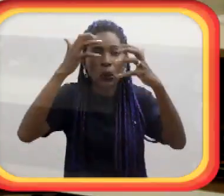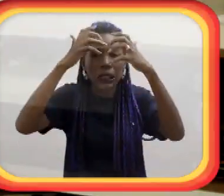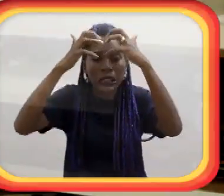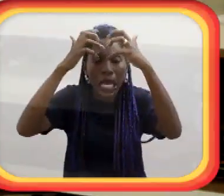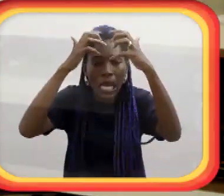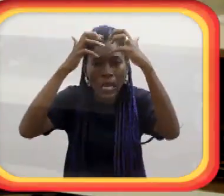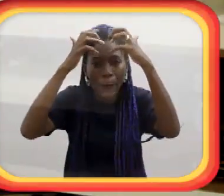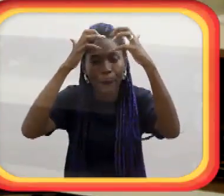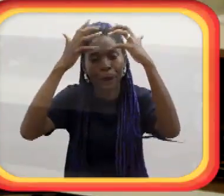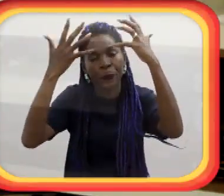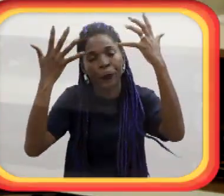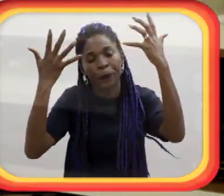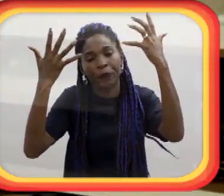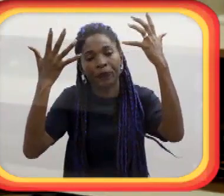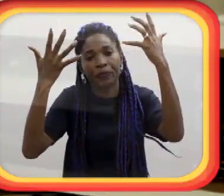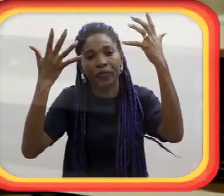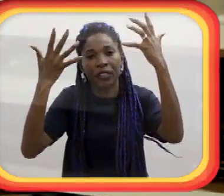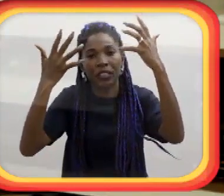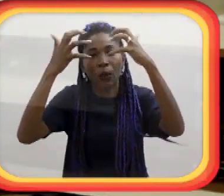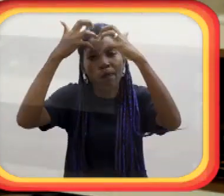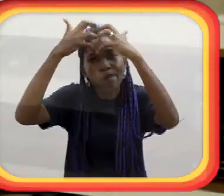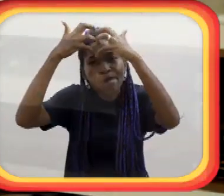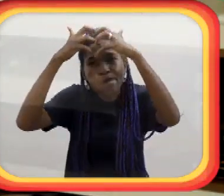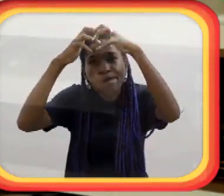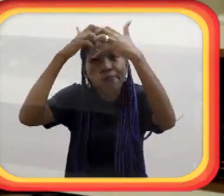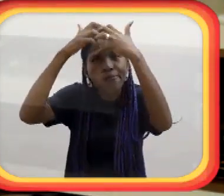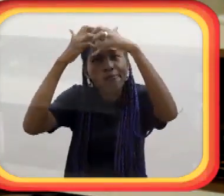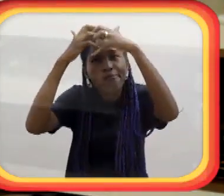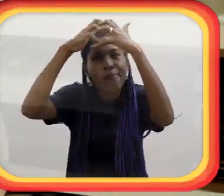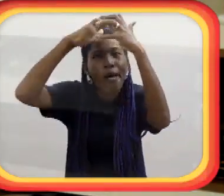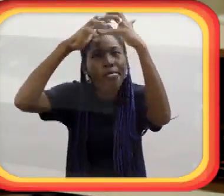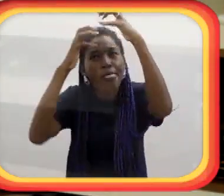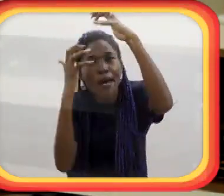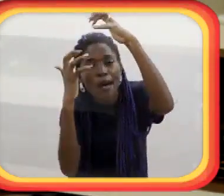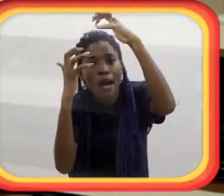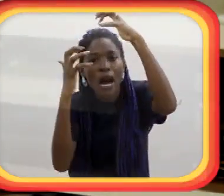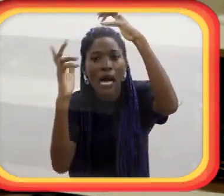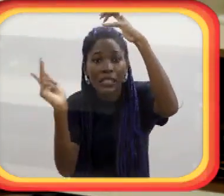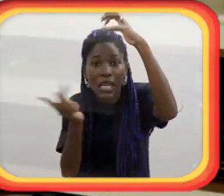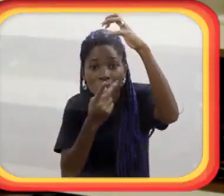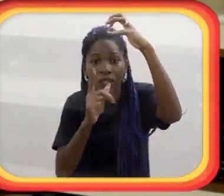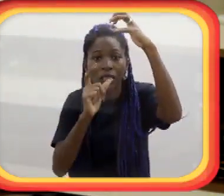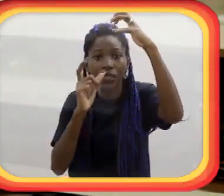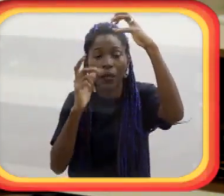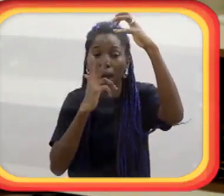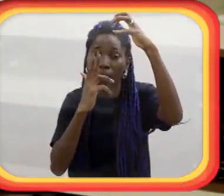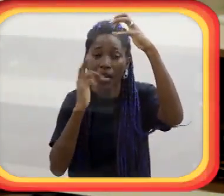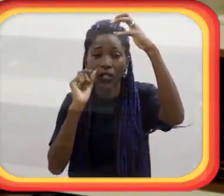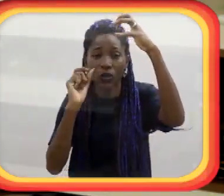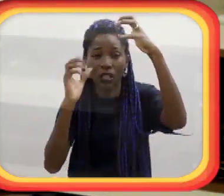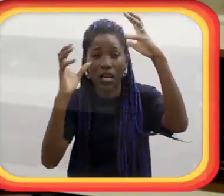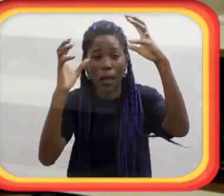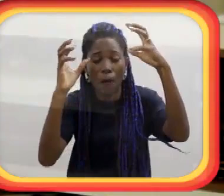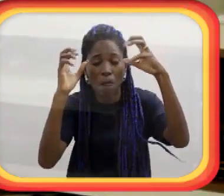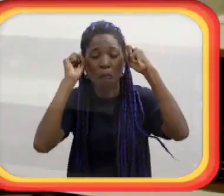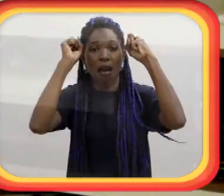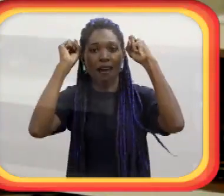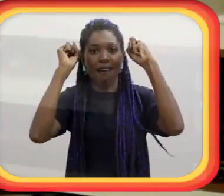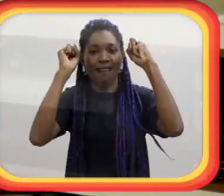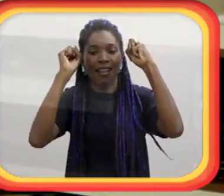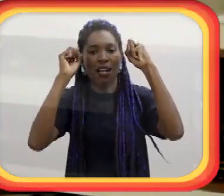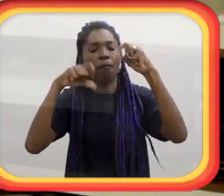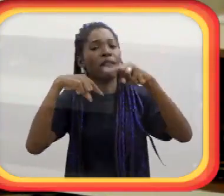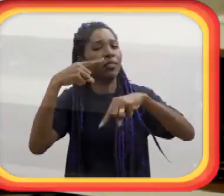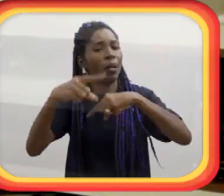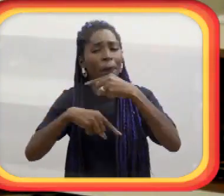que às vezes o cérebro dela se desentende lá dentro e ela tem uns apagões, mas